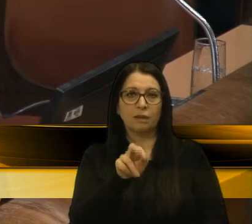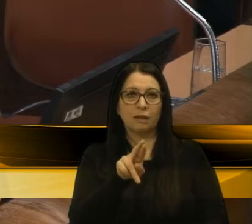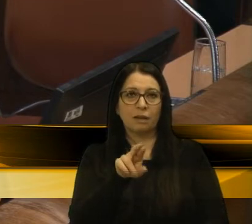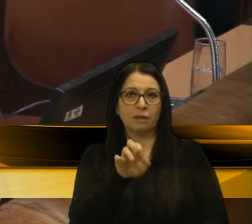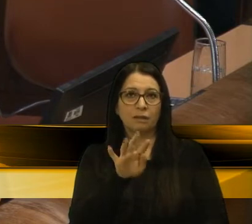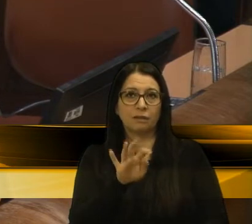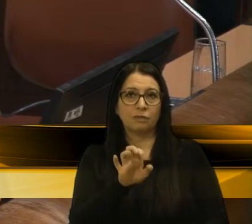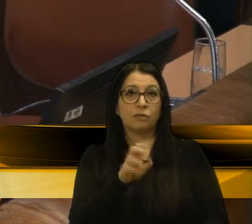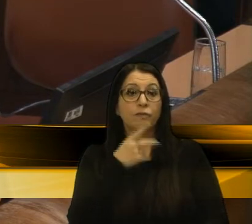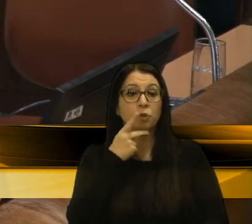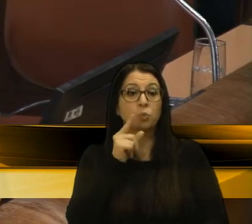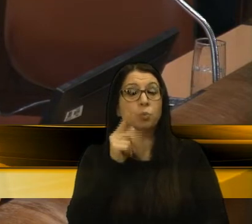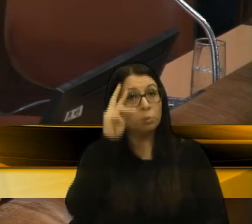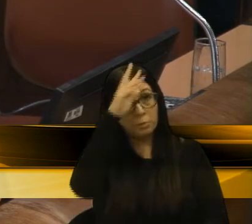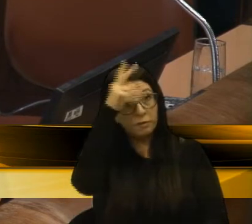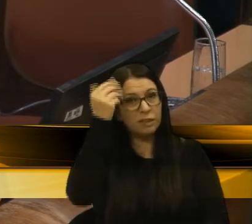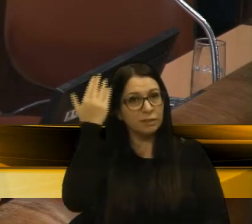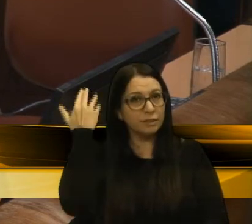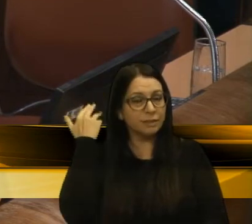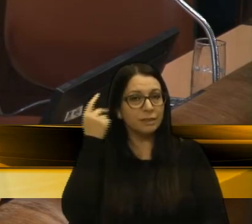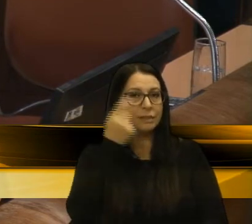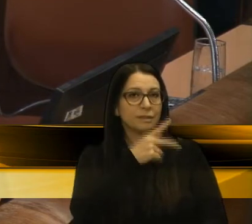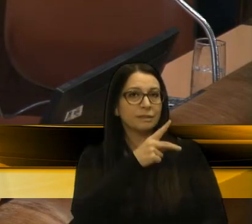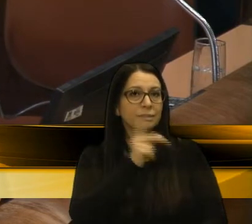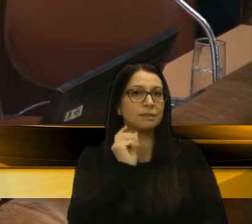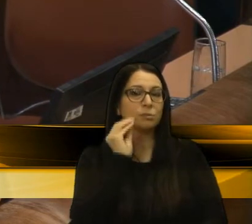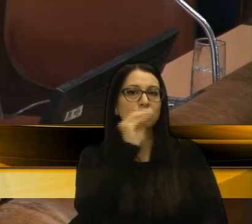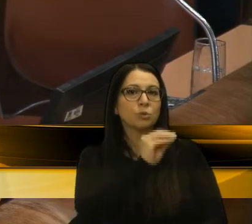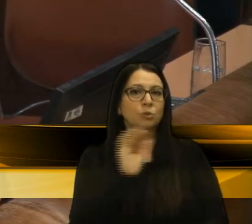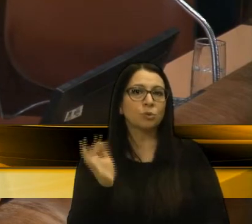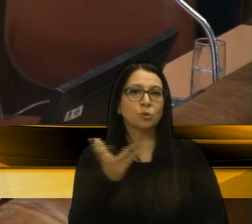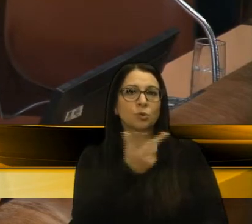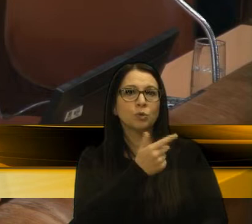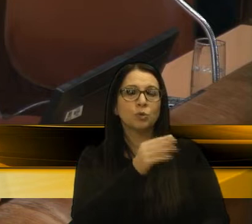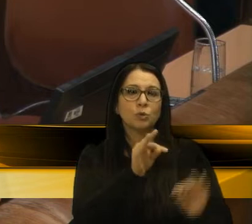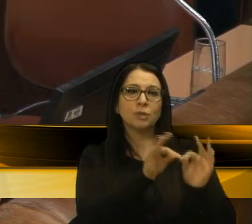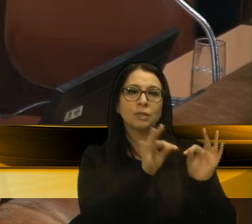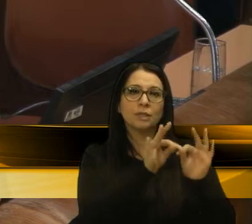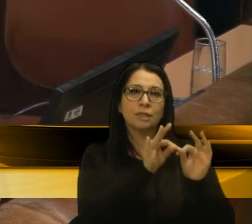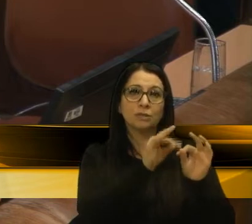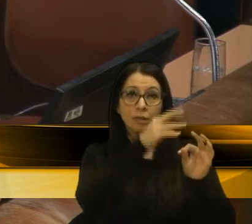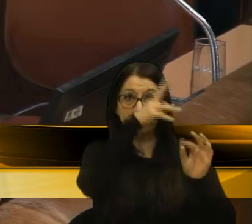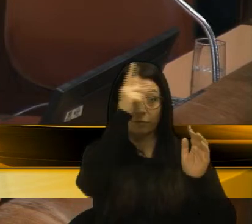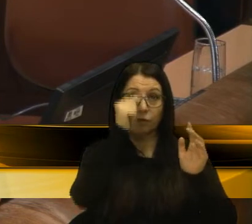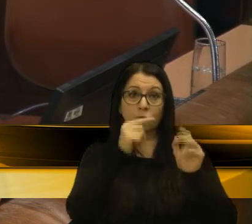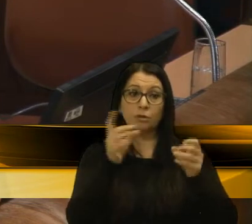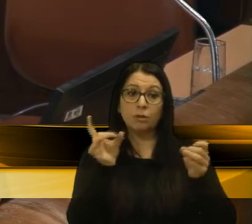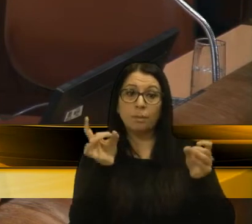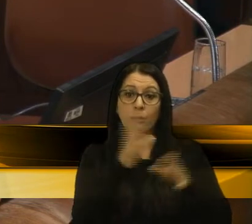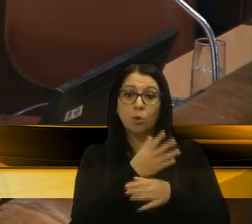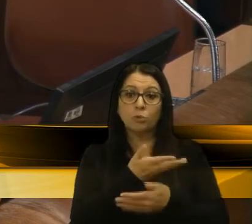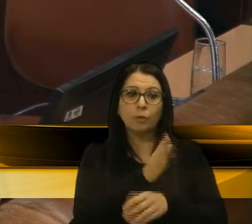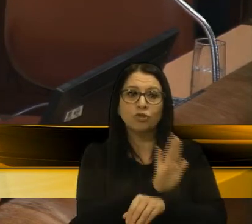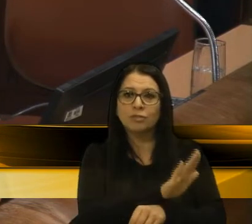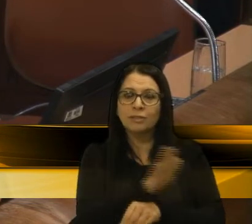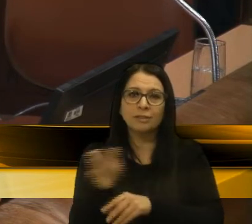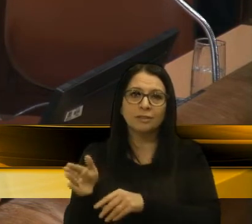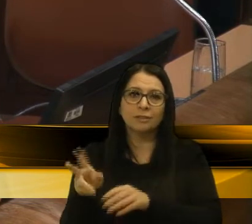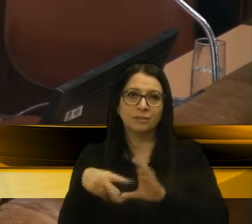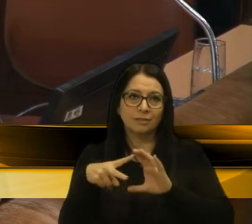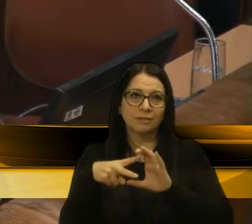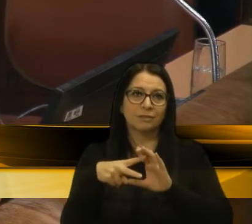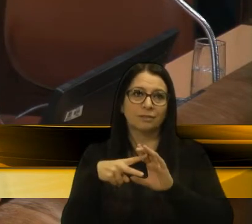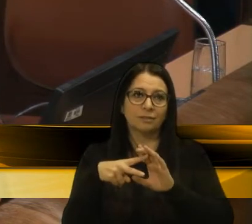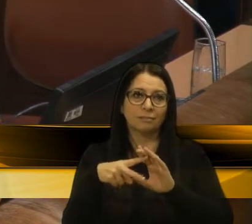colocou o prefeito da época dela, colocou todos os técnicos da prefeitura à disposição da Câmara para